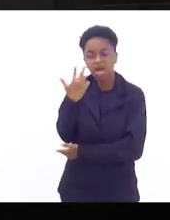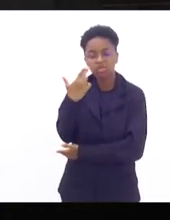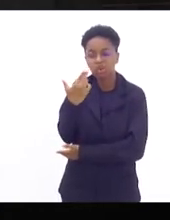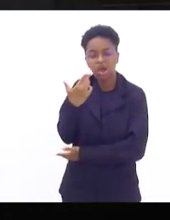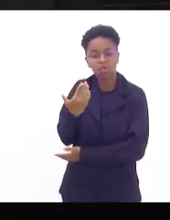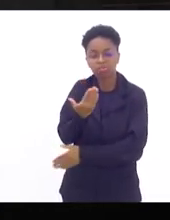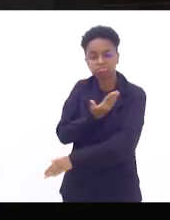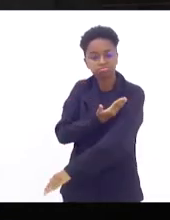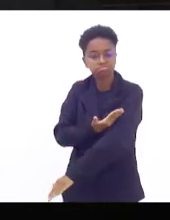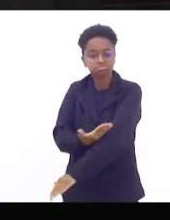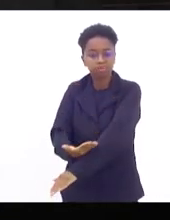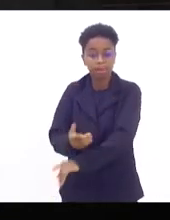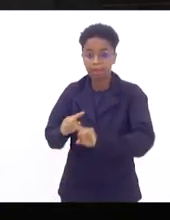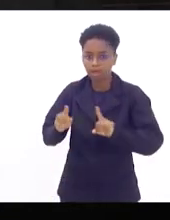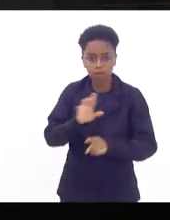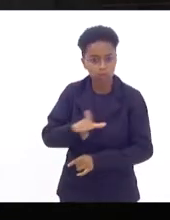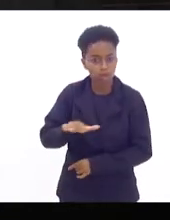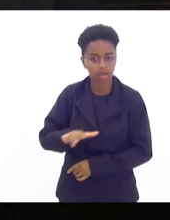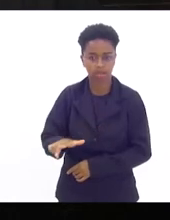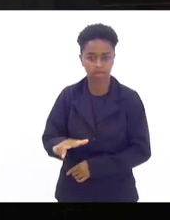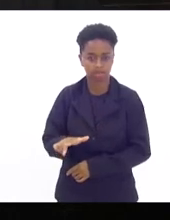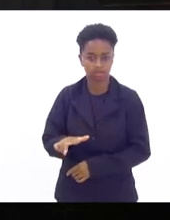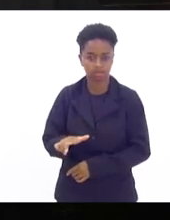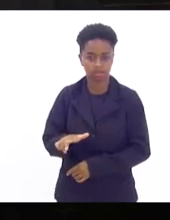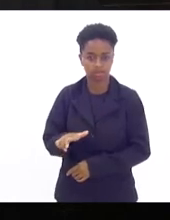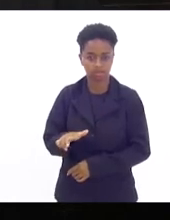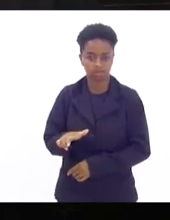e não é. Acabou de fazer